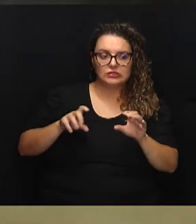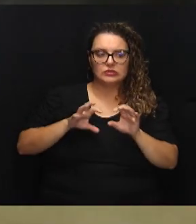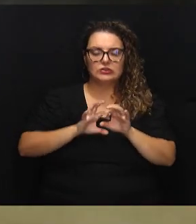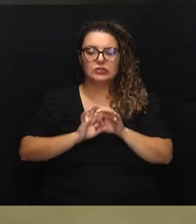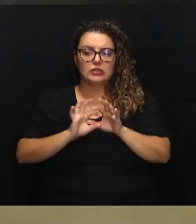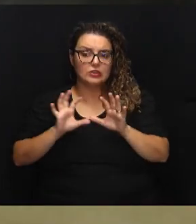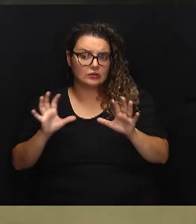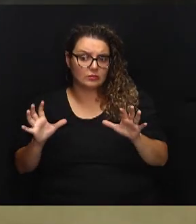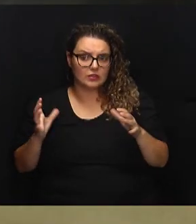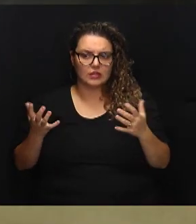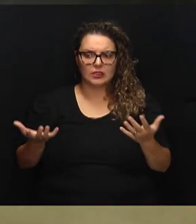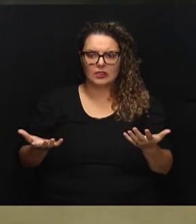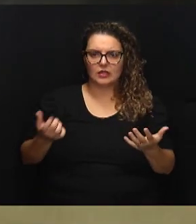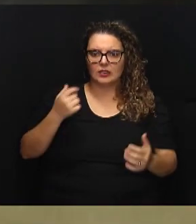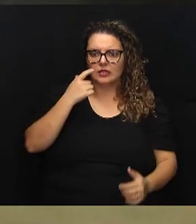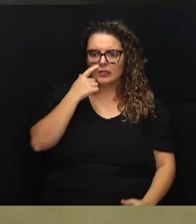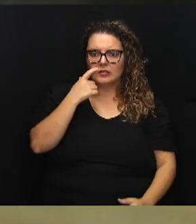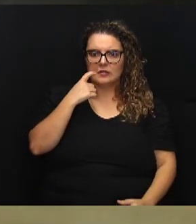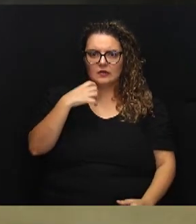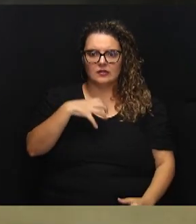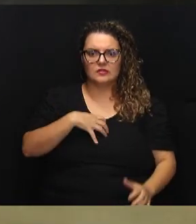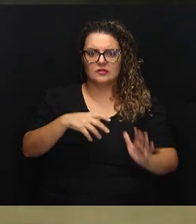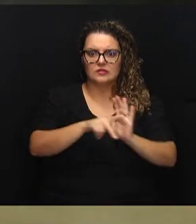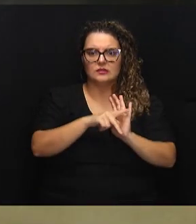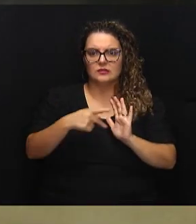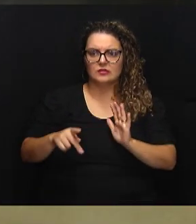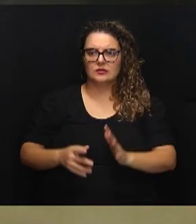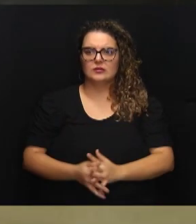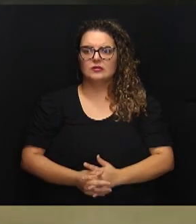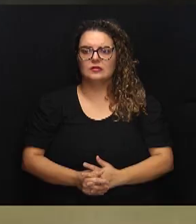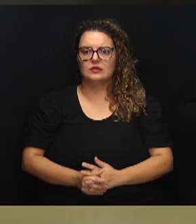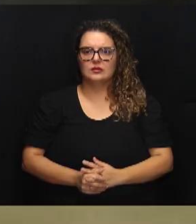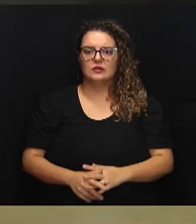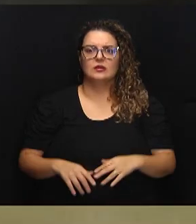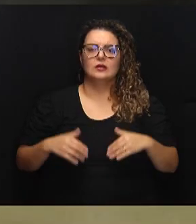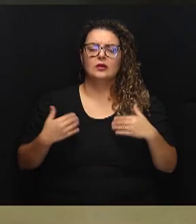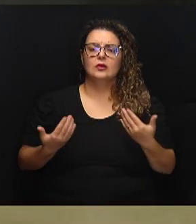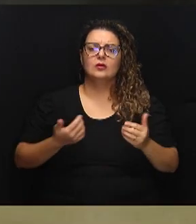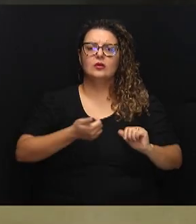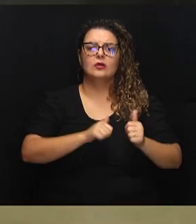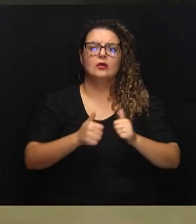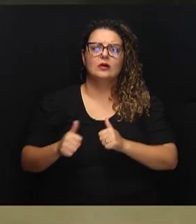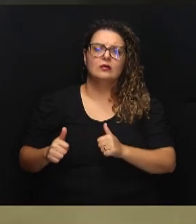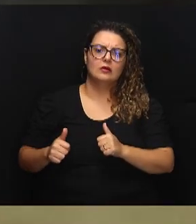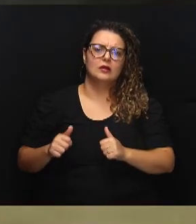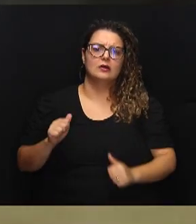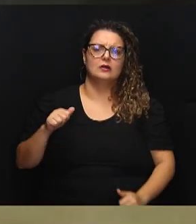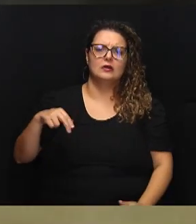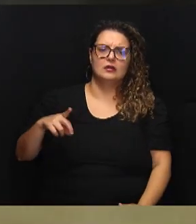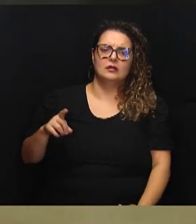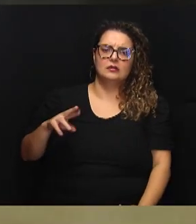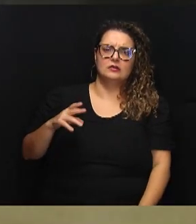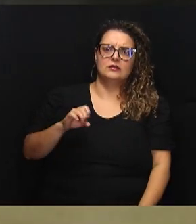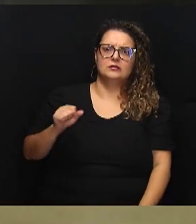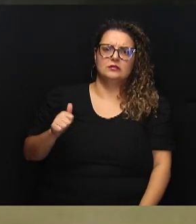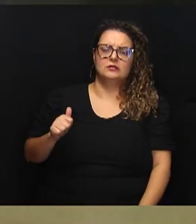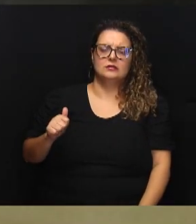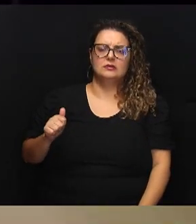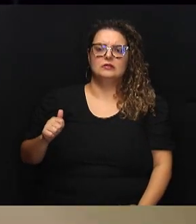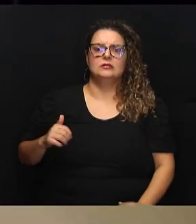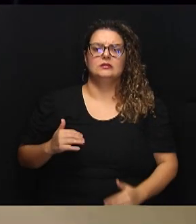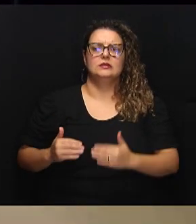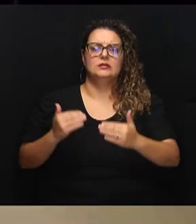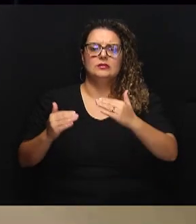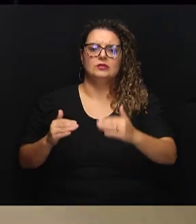desejo de pertencimento? Qual que é a avaliação que você faz, Andressa, da construção da idade do